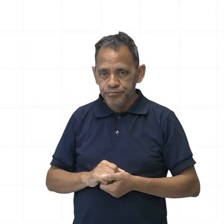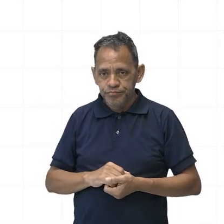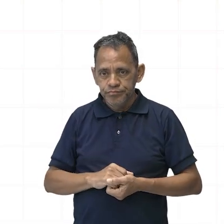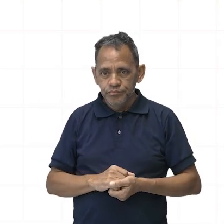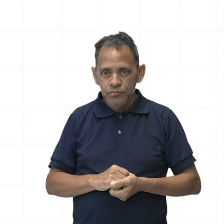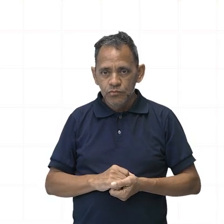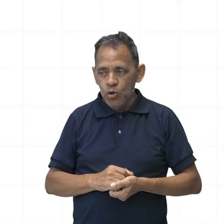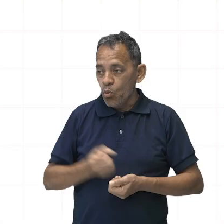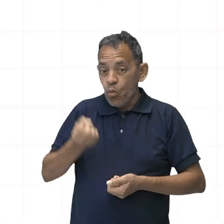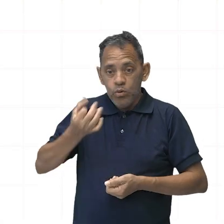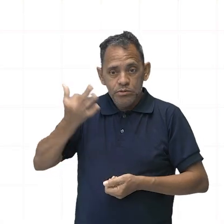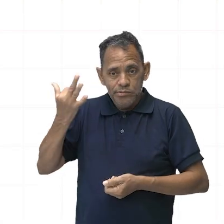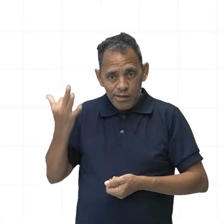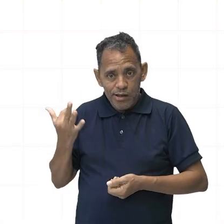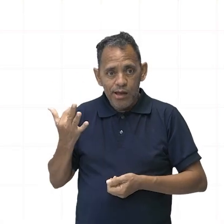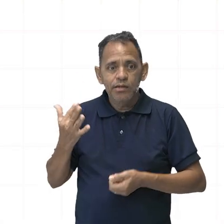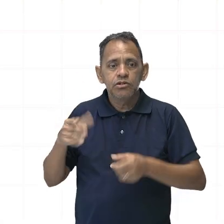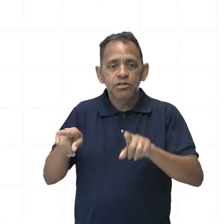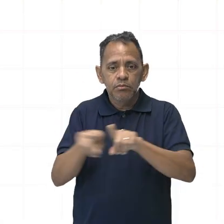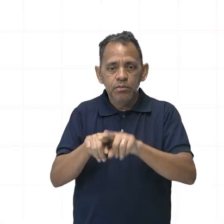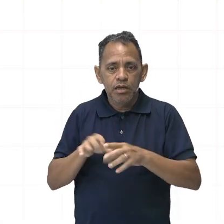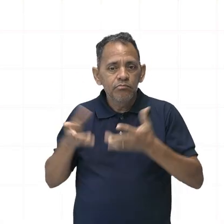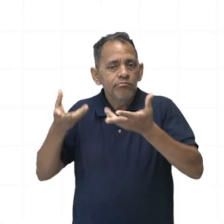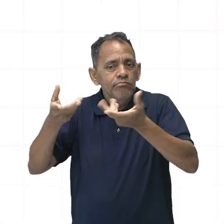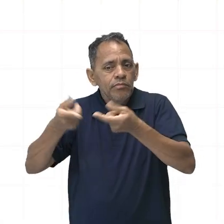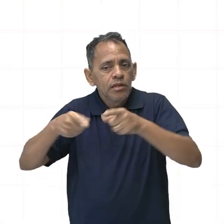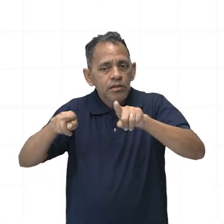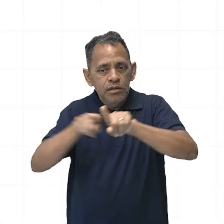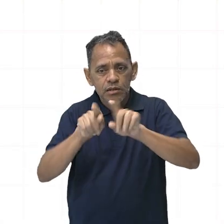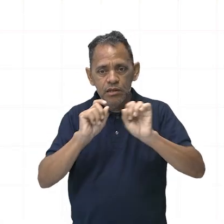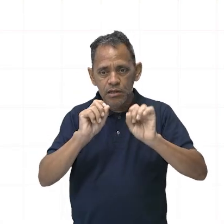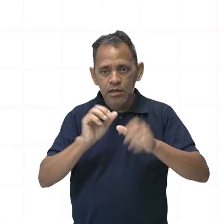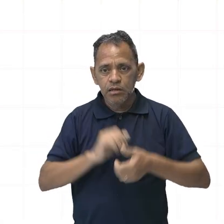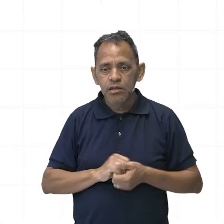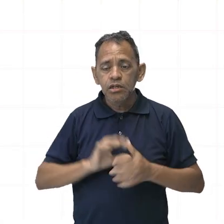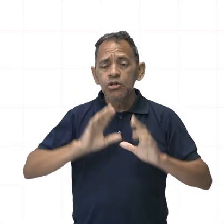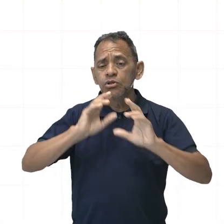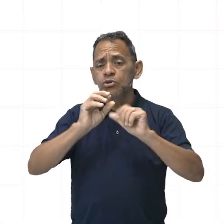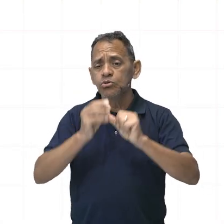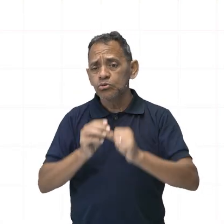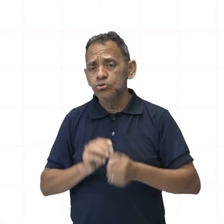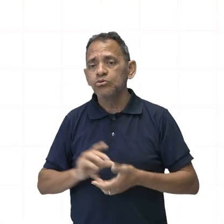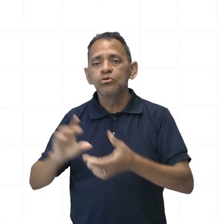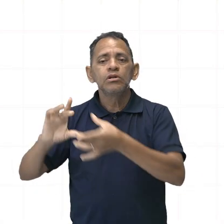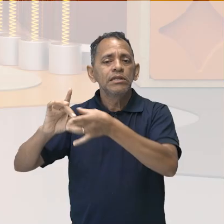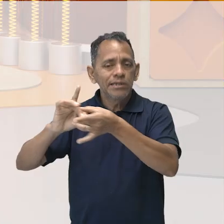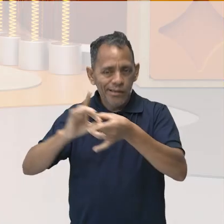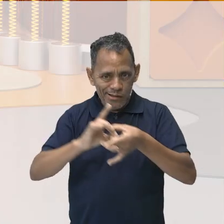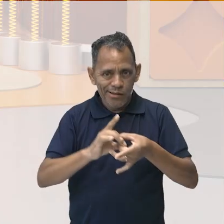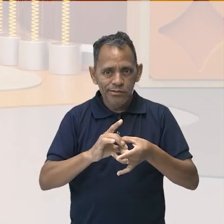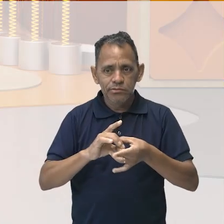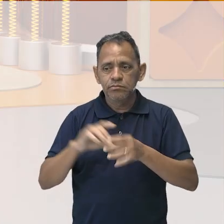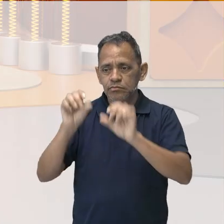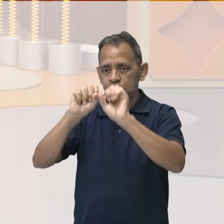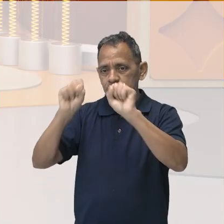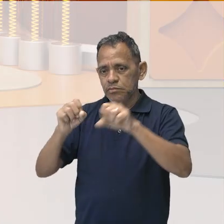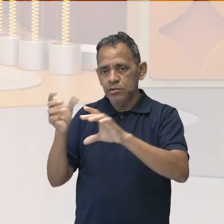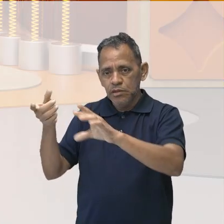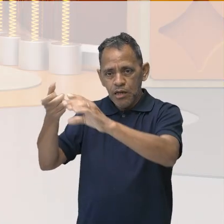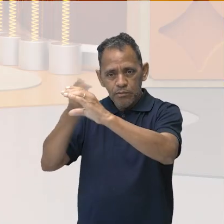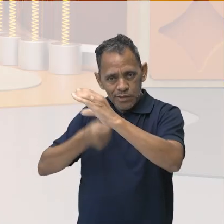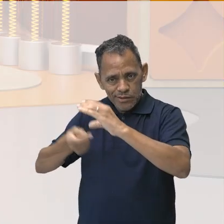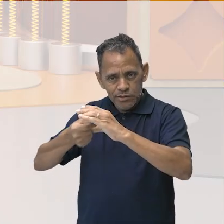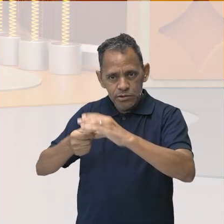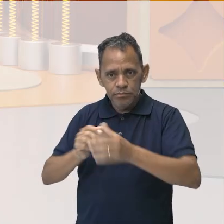a quantidade. Então, tudo isso vai estar ligado ao sistema capitalista, tá? Então, essas